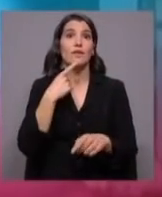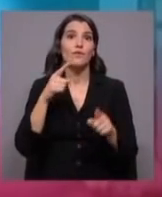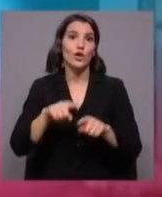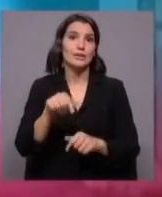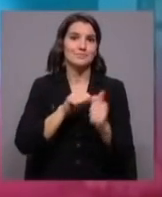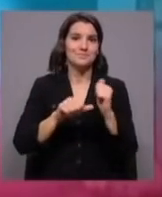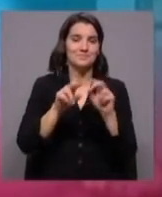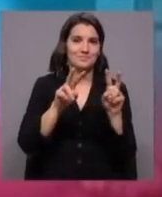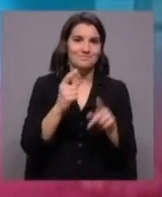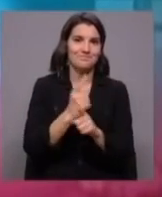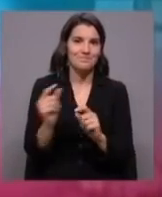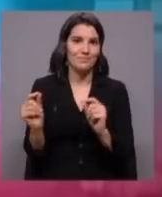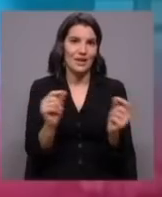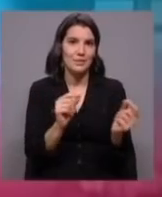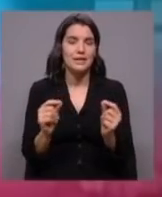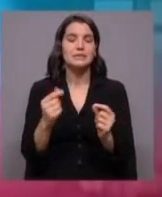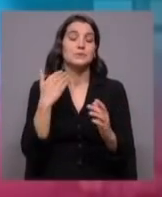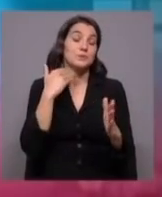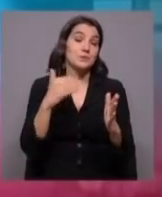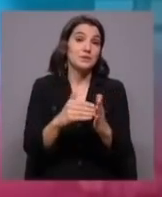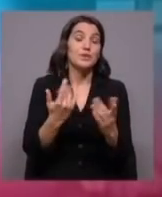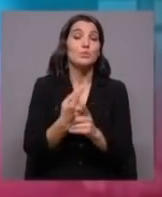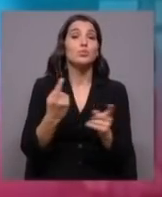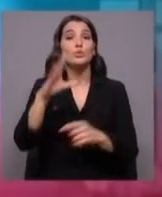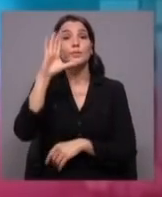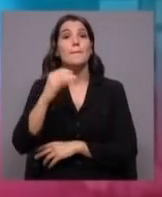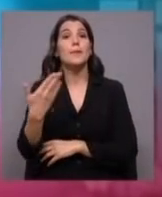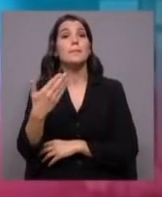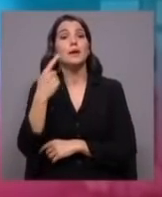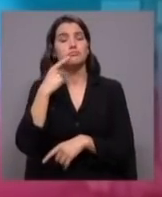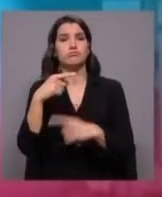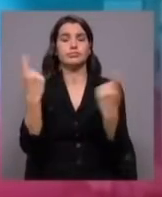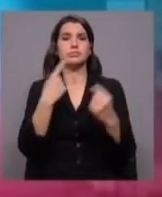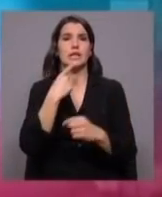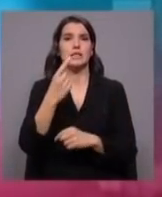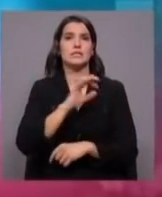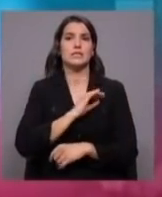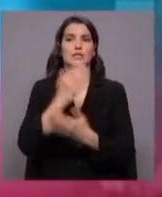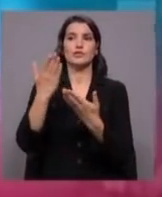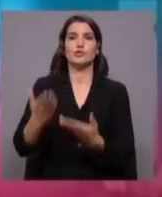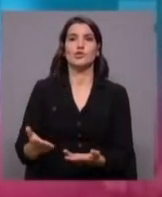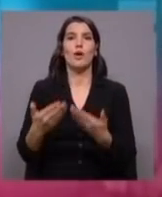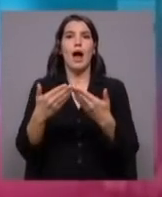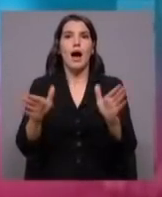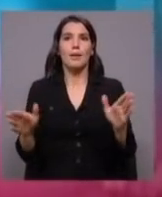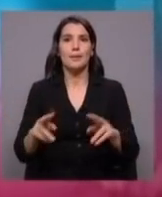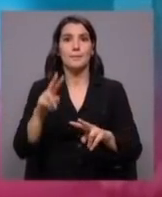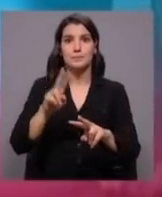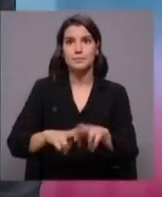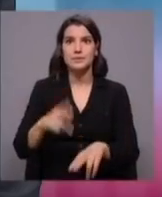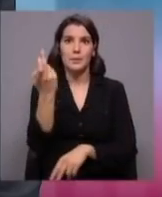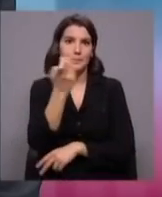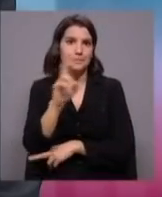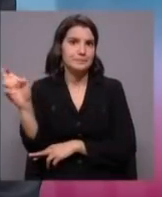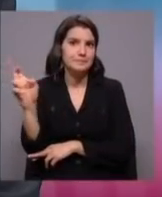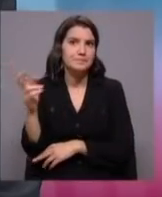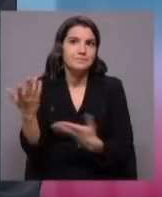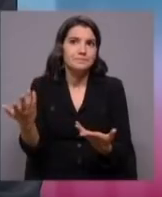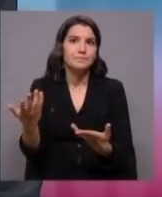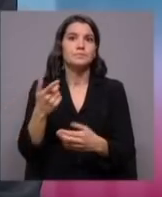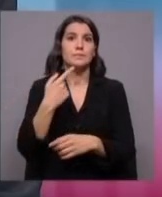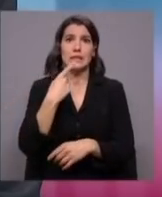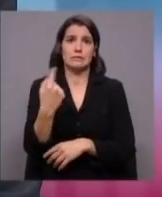tema do debate de segunda-feira, porque o Primeiro-Ministro veio ao público dizer que o senhor abriu a porta à prisão perpétua, e o senhor já, enfim, já veio